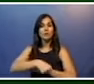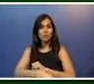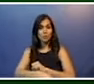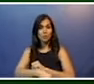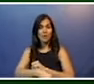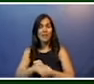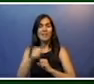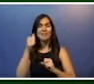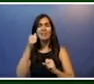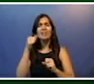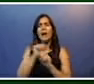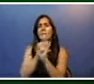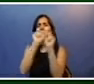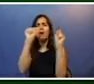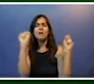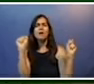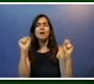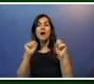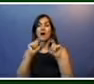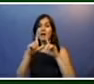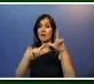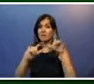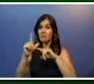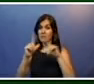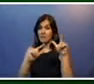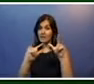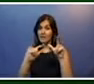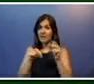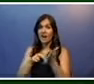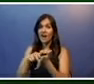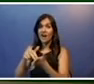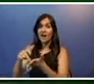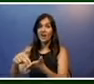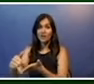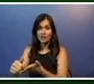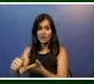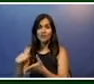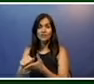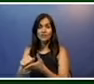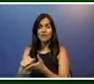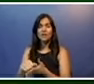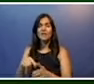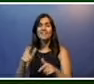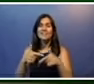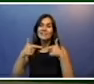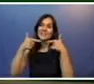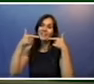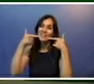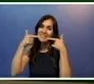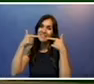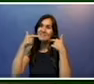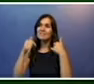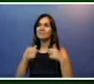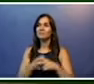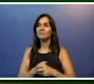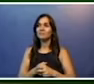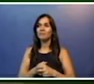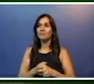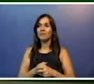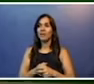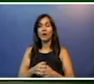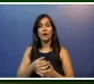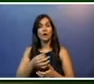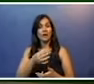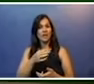manhã que brilha, ande umas 6 milhas. Lembre, sempre com um sorriso, pronta a abrir-se em riso. Tome